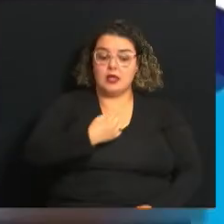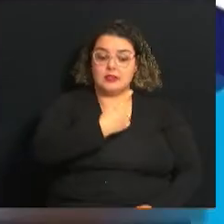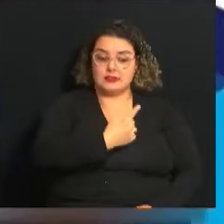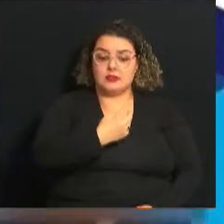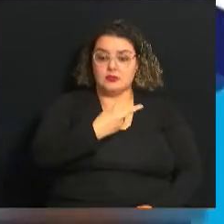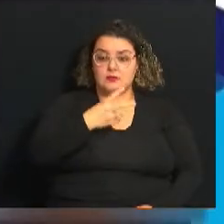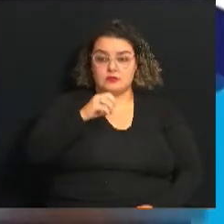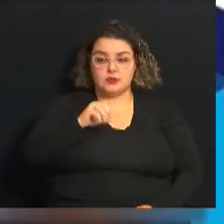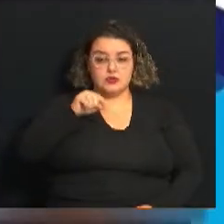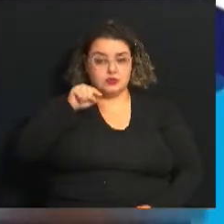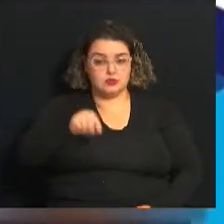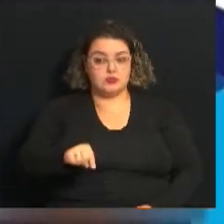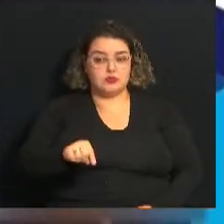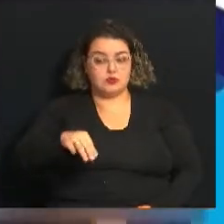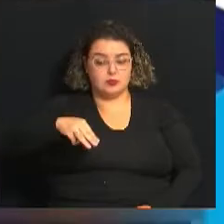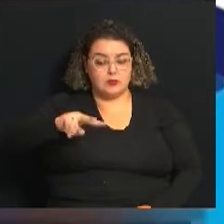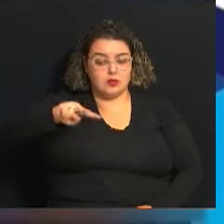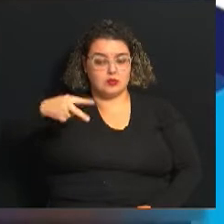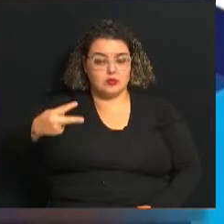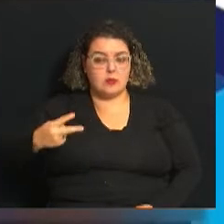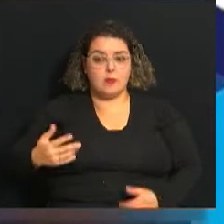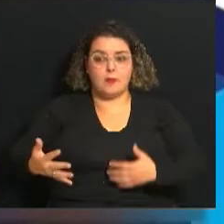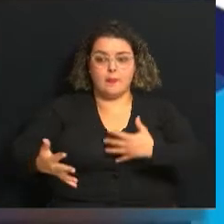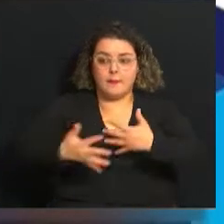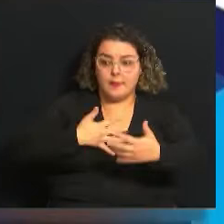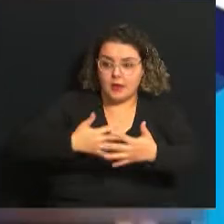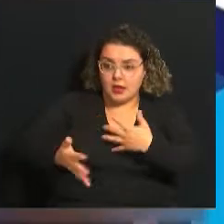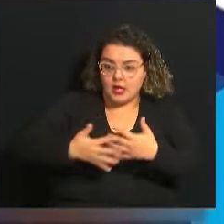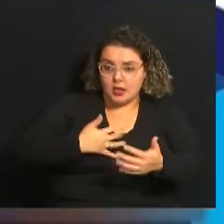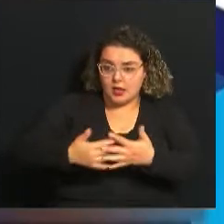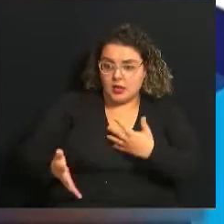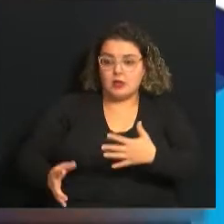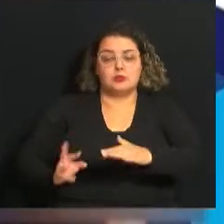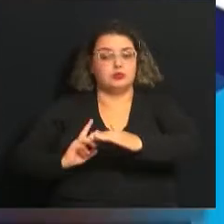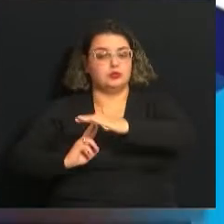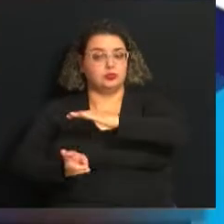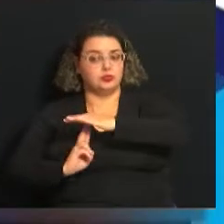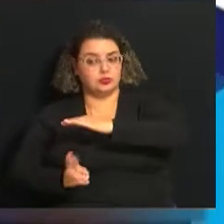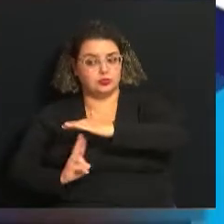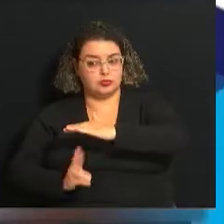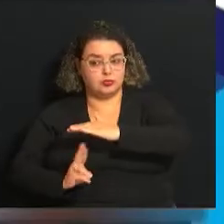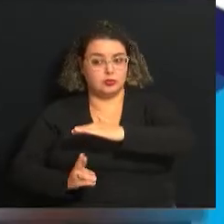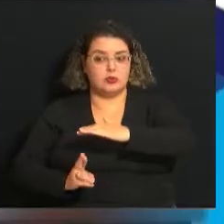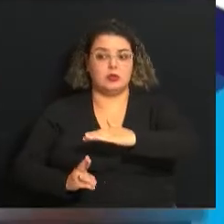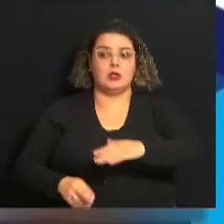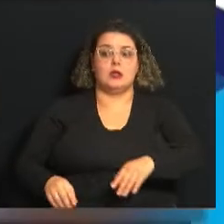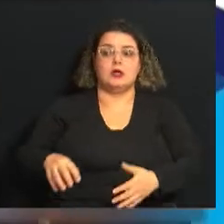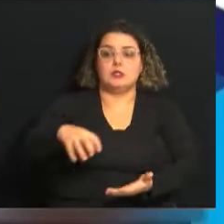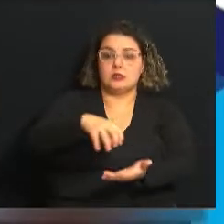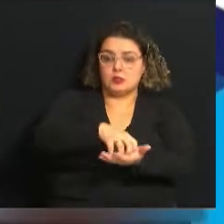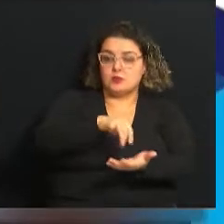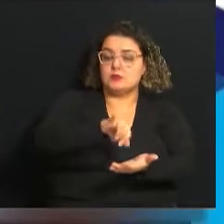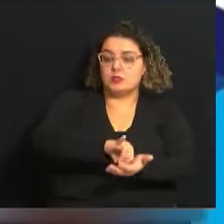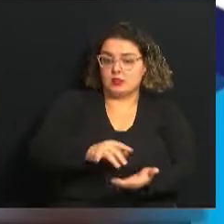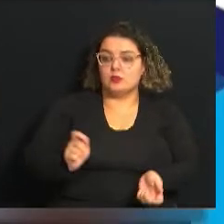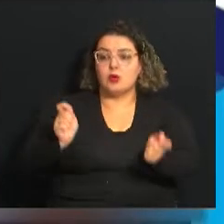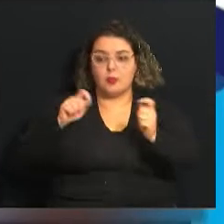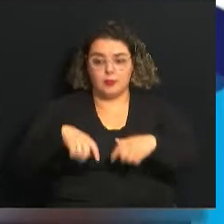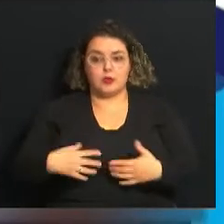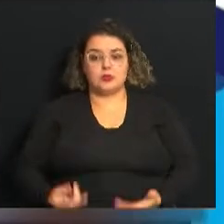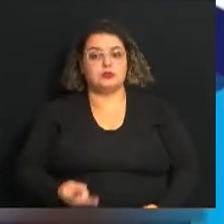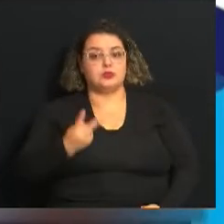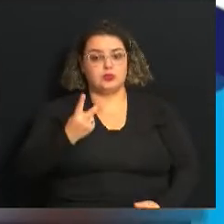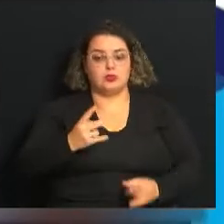quadrados, próxima aos terminais Metropolitano, Rodoviário Ramos de Azevedo e Central, que possui 2